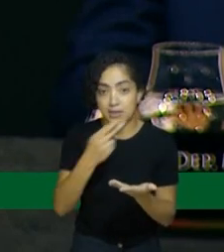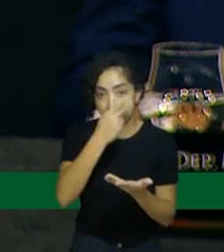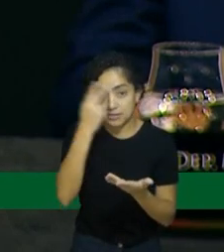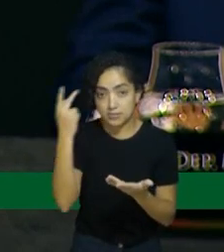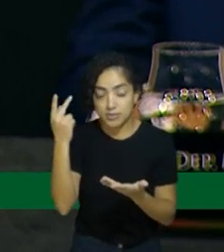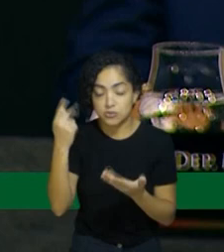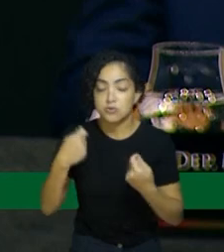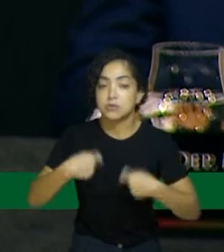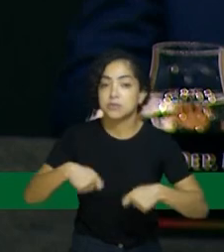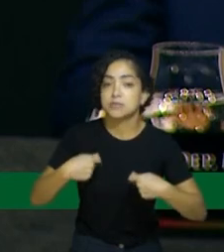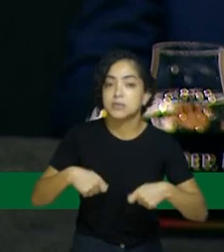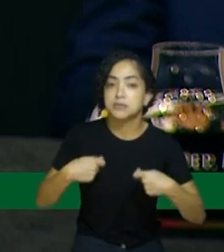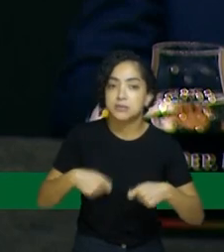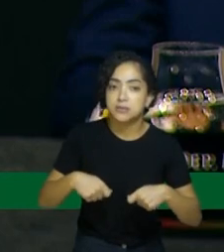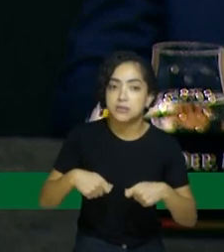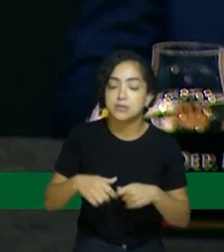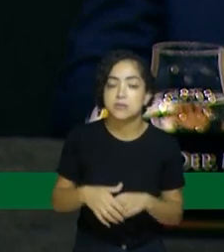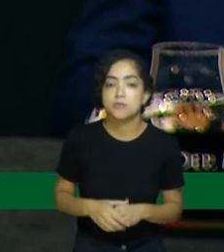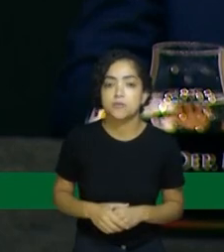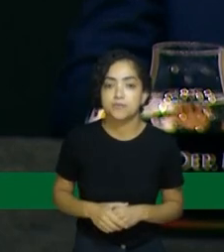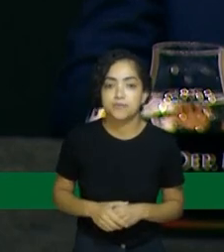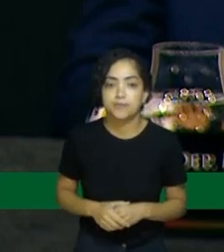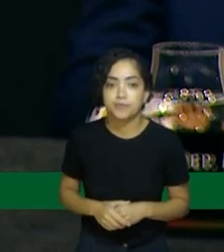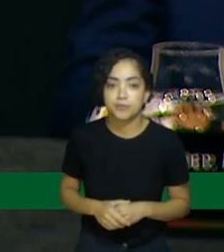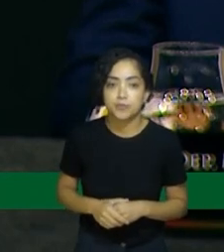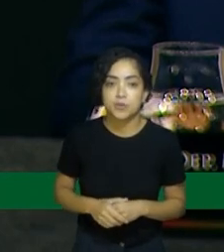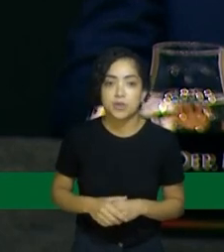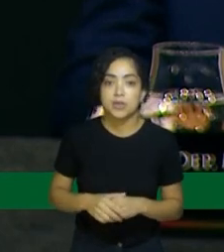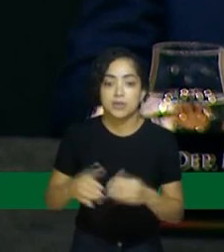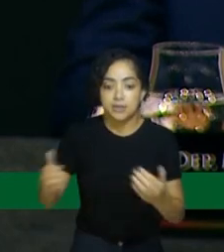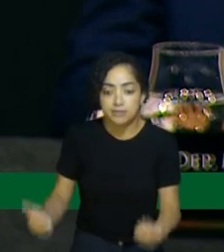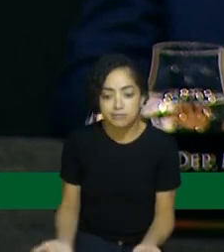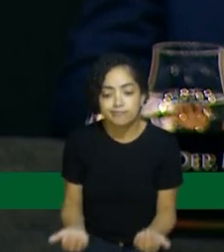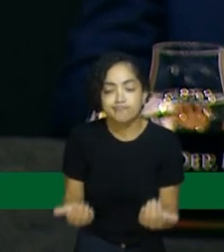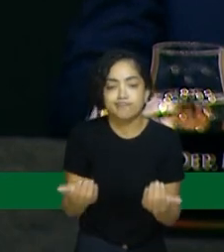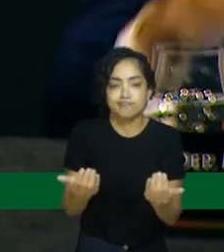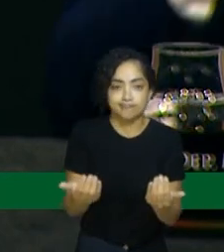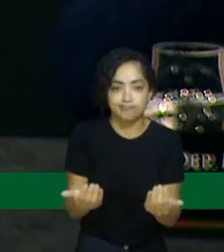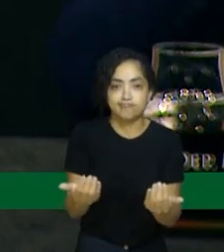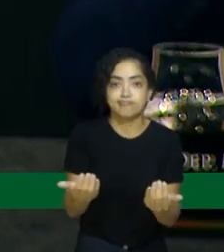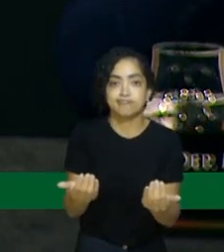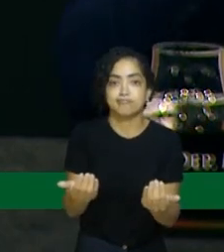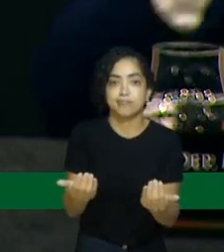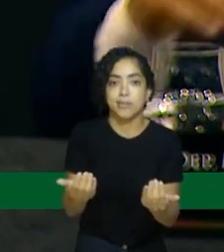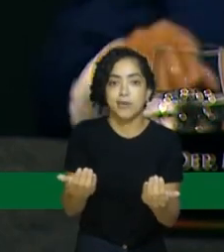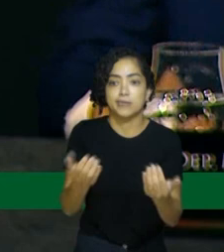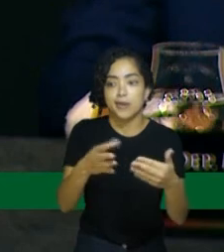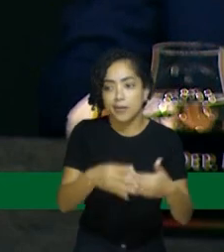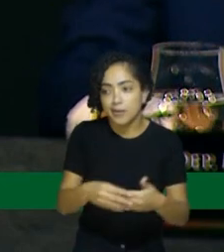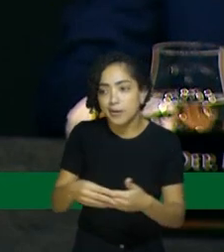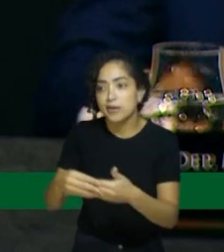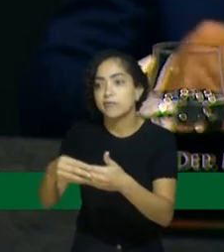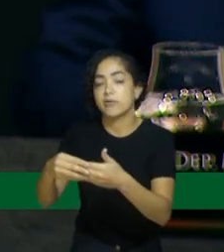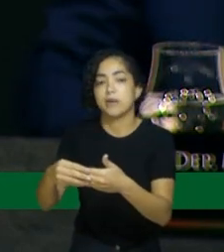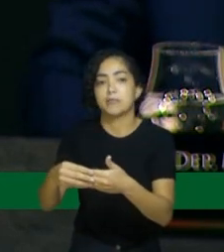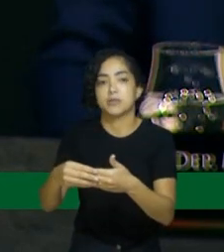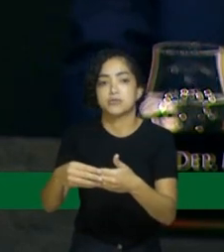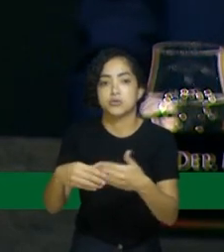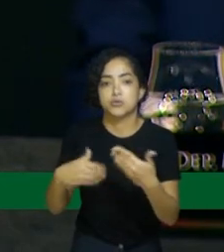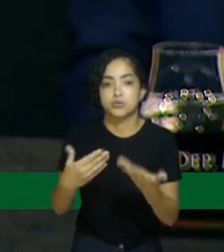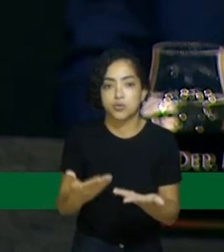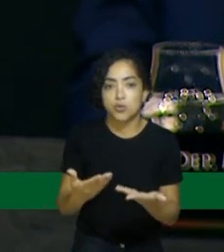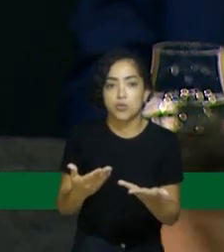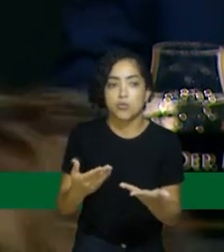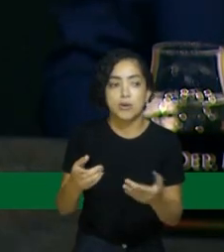têm que colocá-la lá no colo para ela poder ir lá para ela poder se